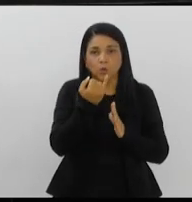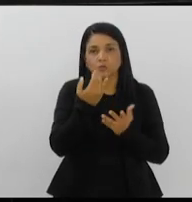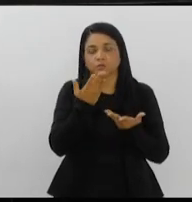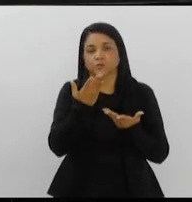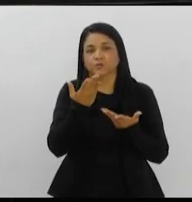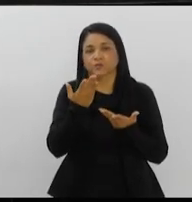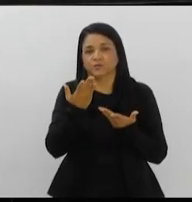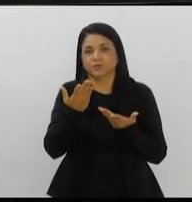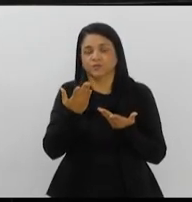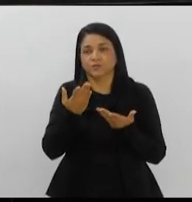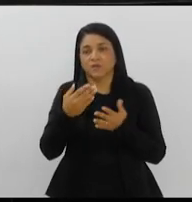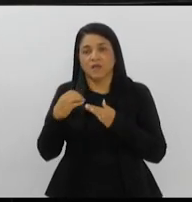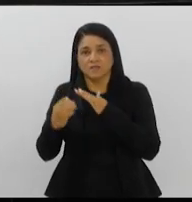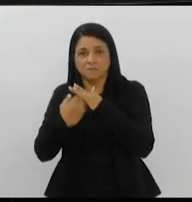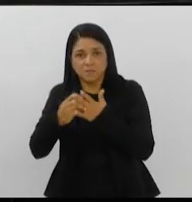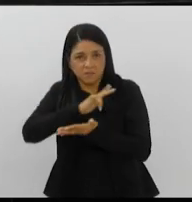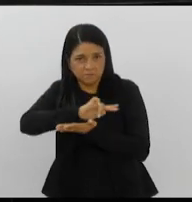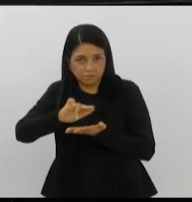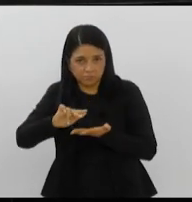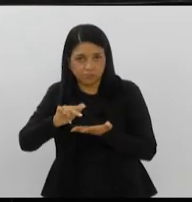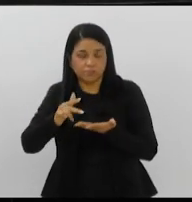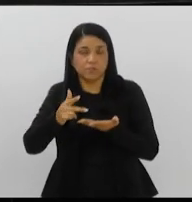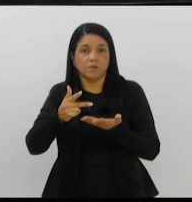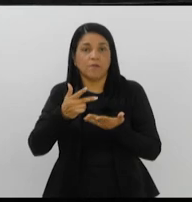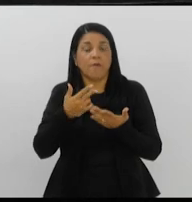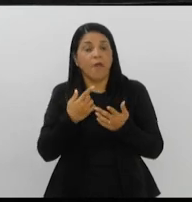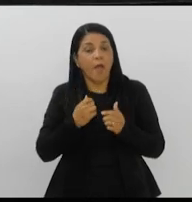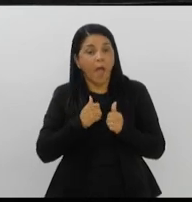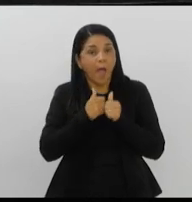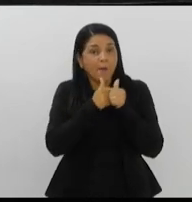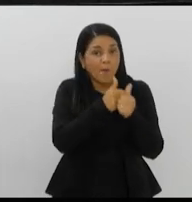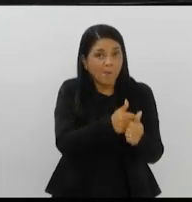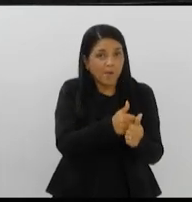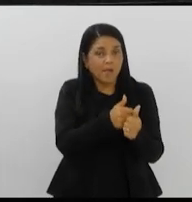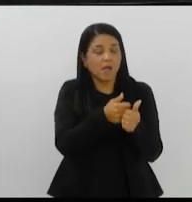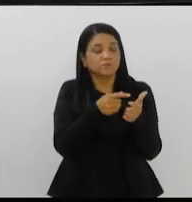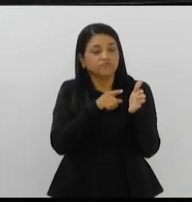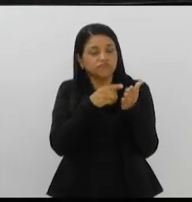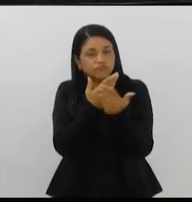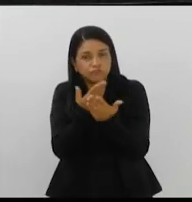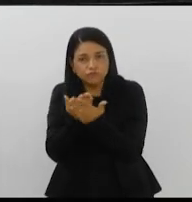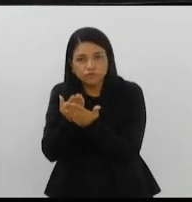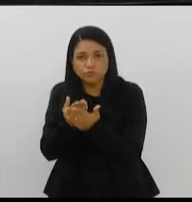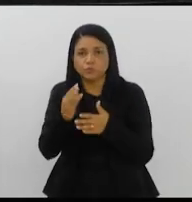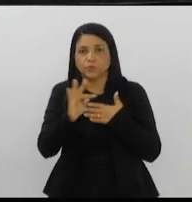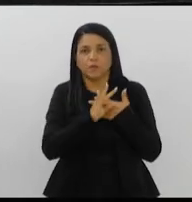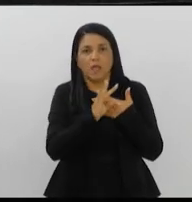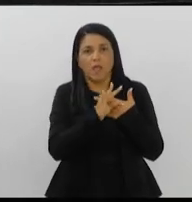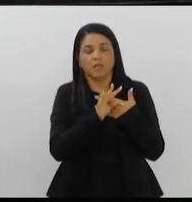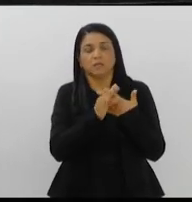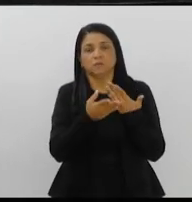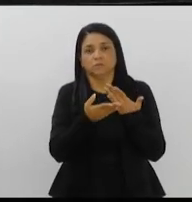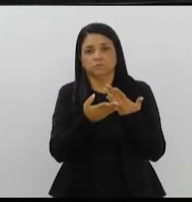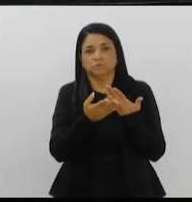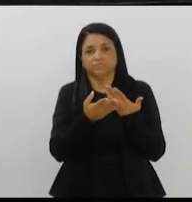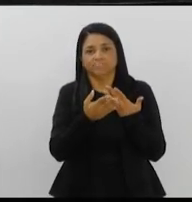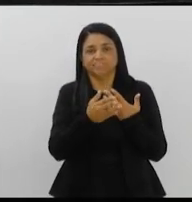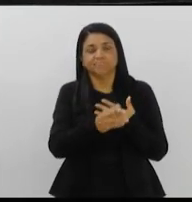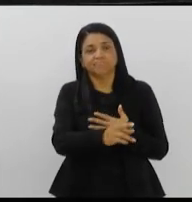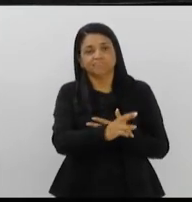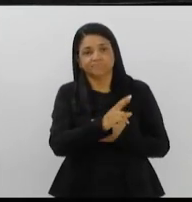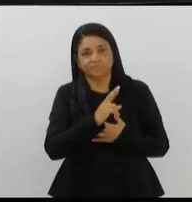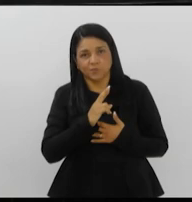vieram acompanhado de estudos técnicos que o fundamentassem, a resposta